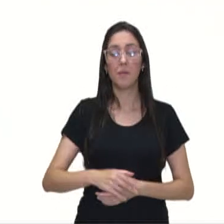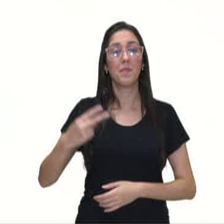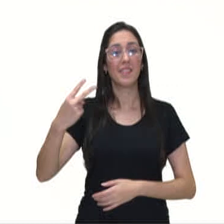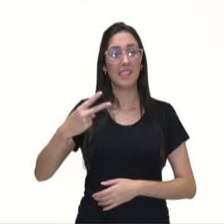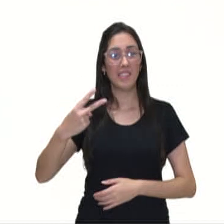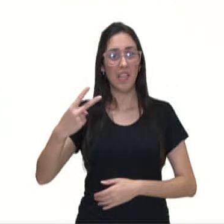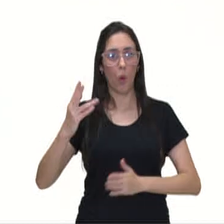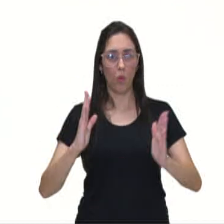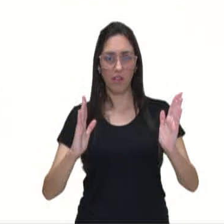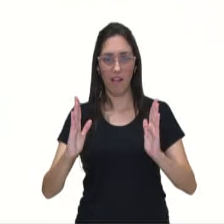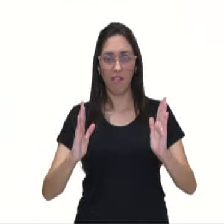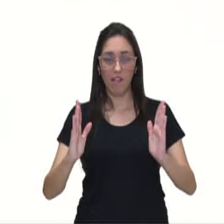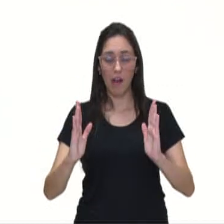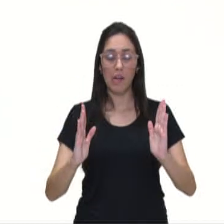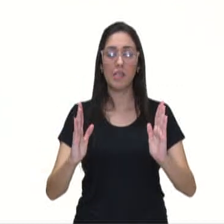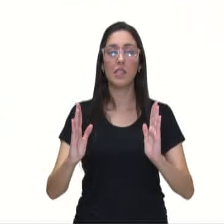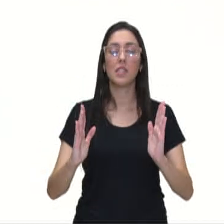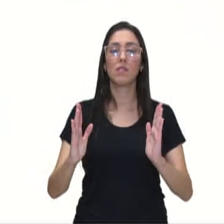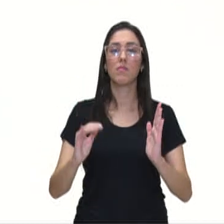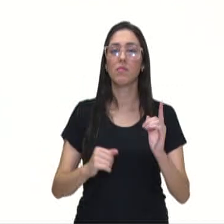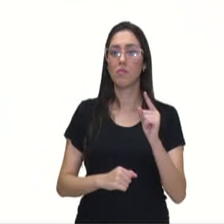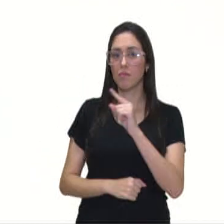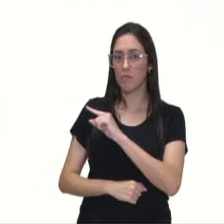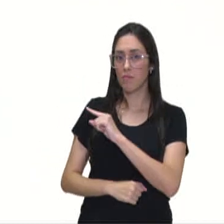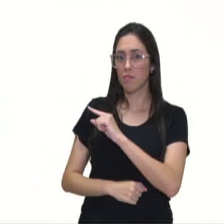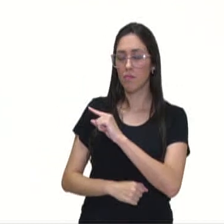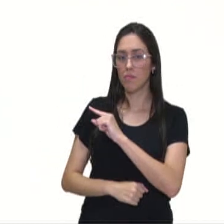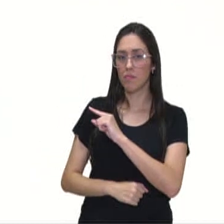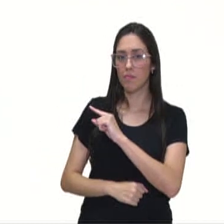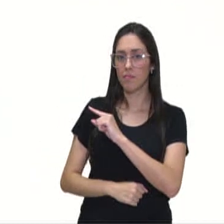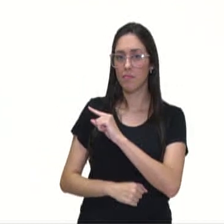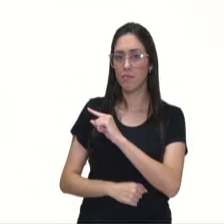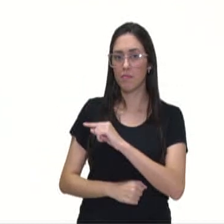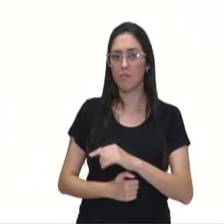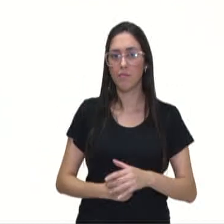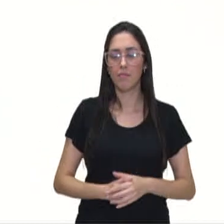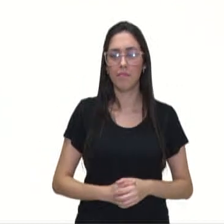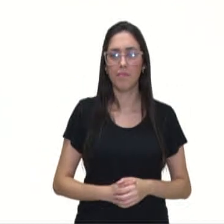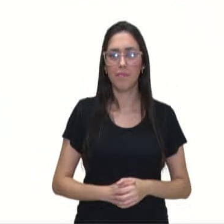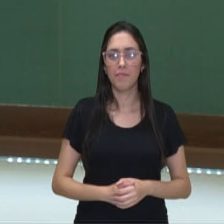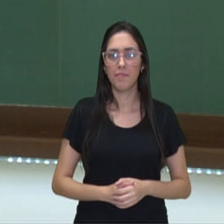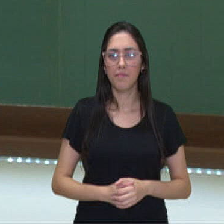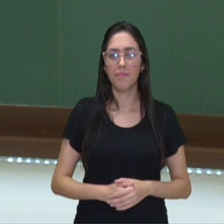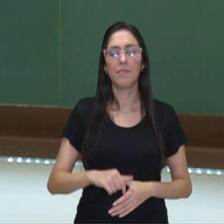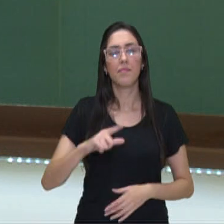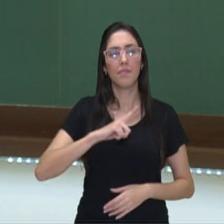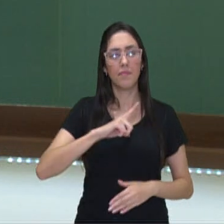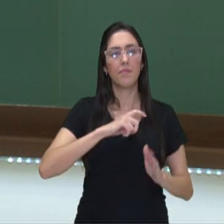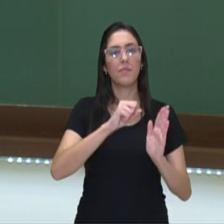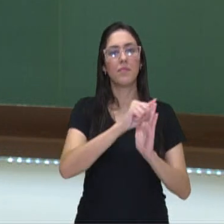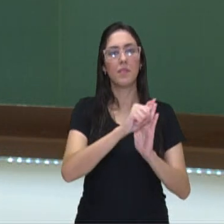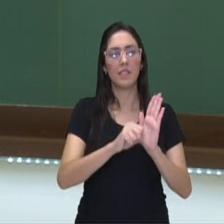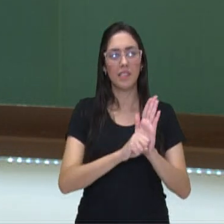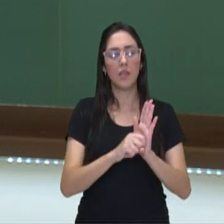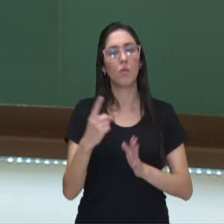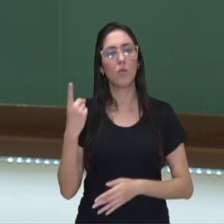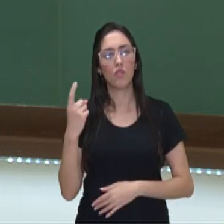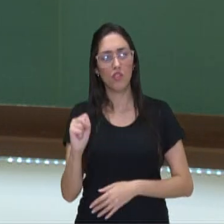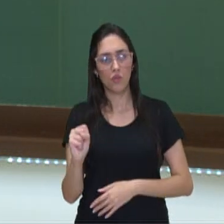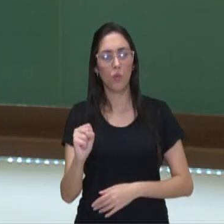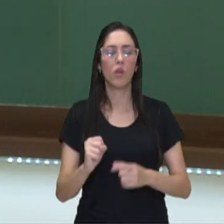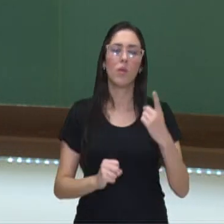fase, it took place during the 18th and 19th century. Durante os séculos 18